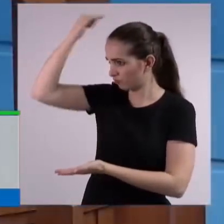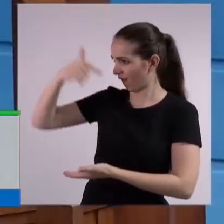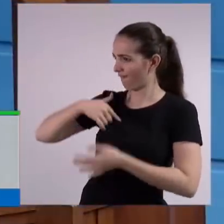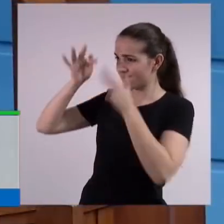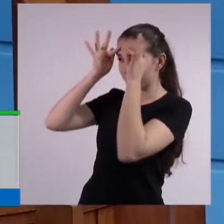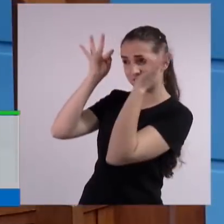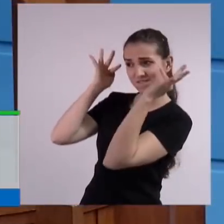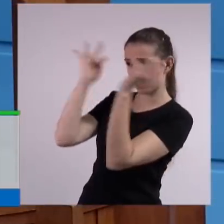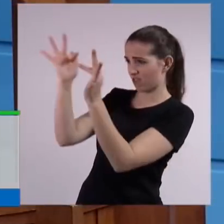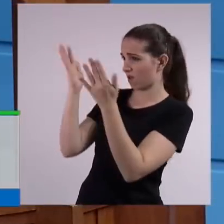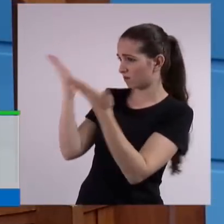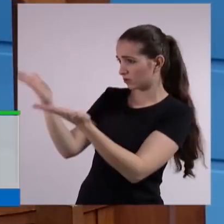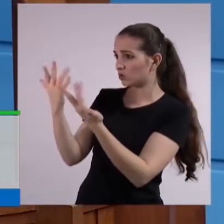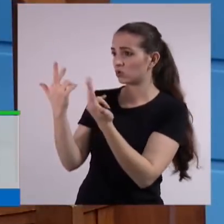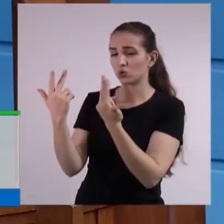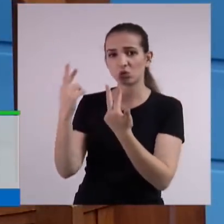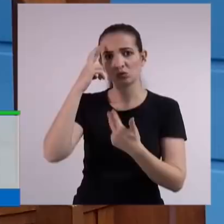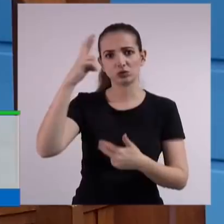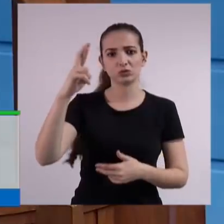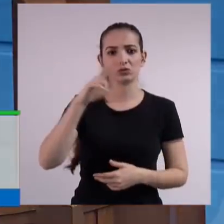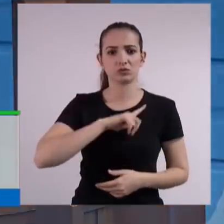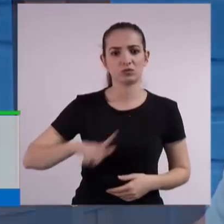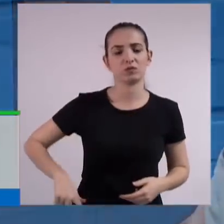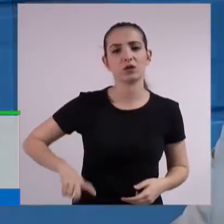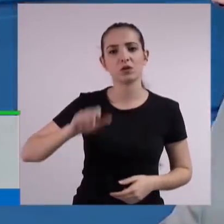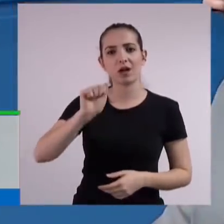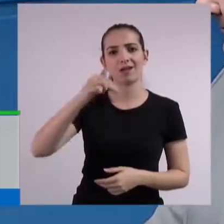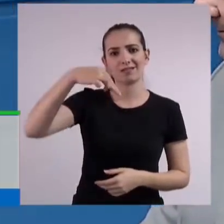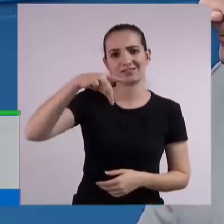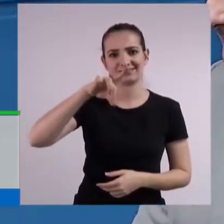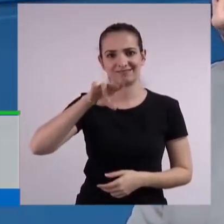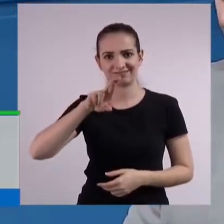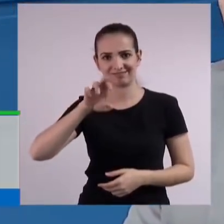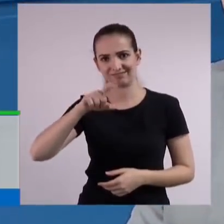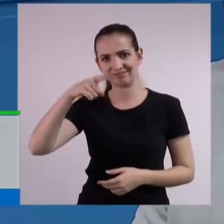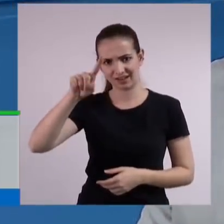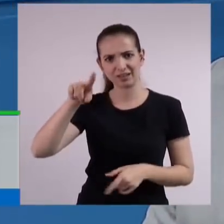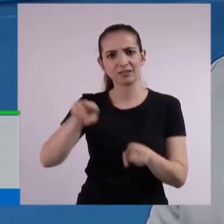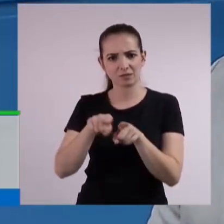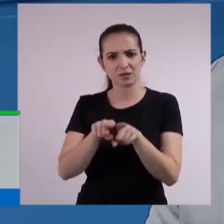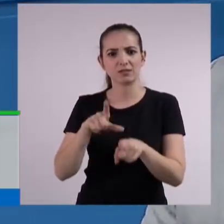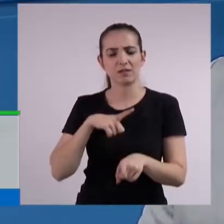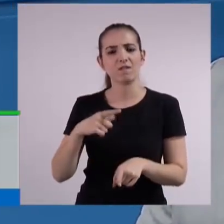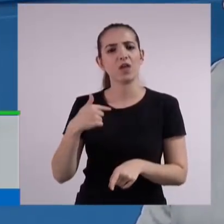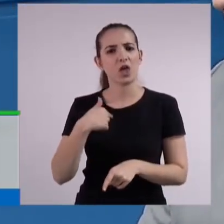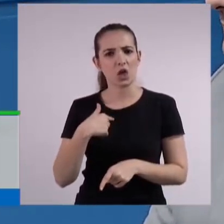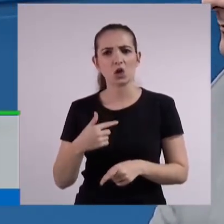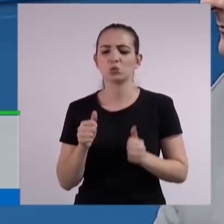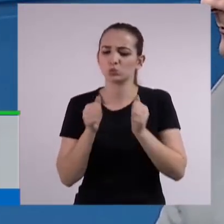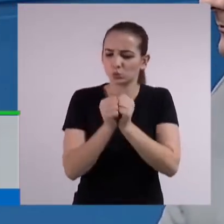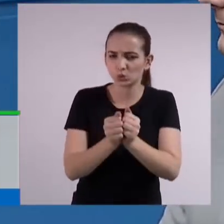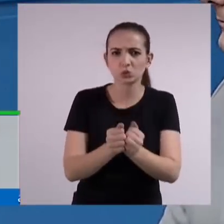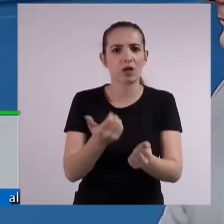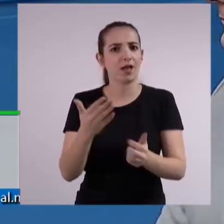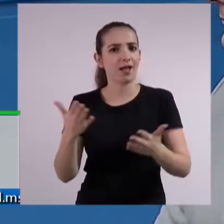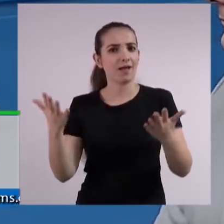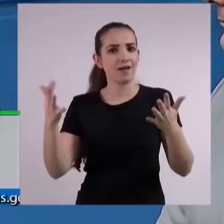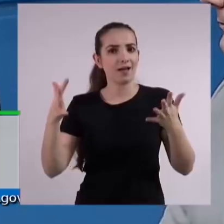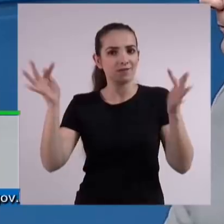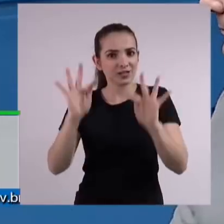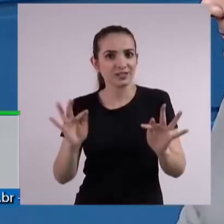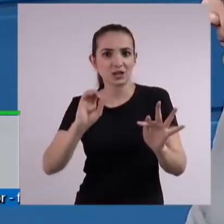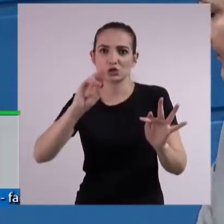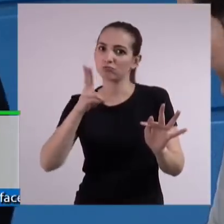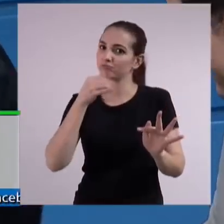lado, como o doutor André sempre teve. Eu sou parceiro na alegria e na tristeza. Sucesso,